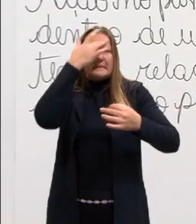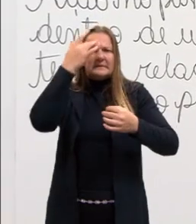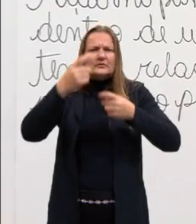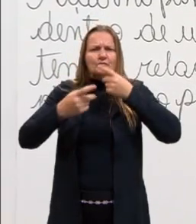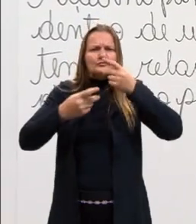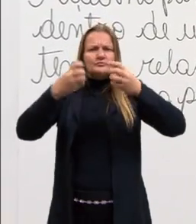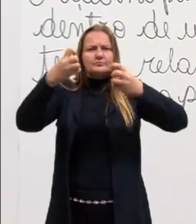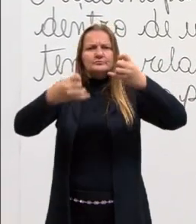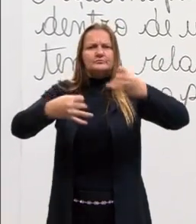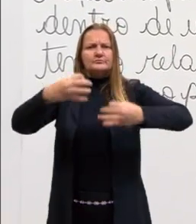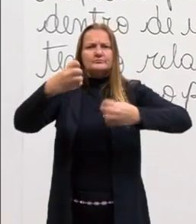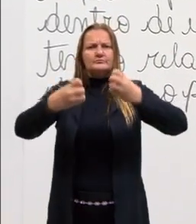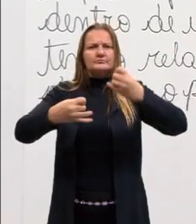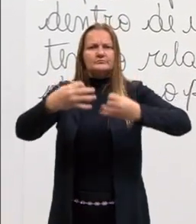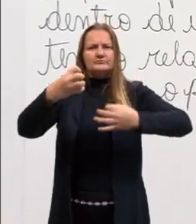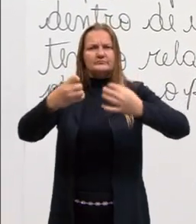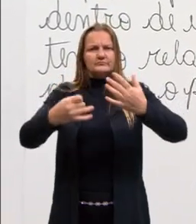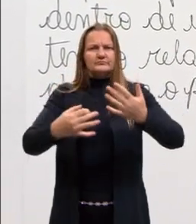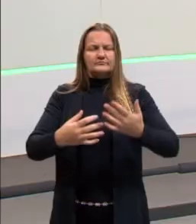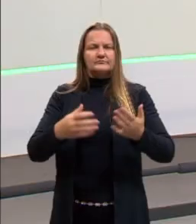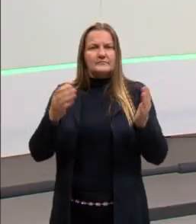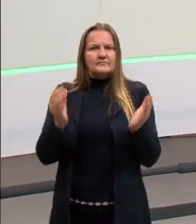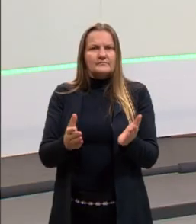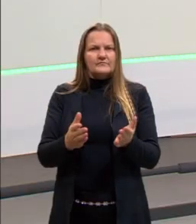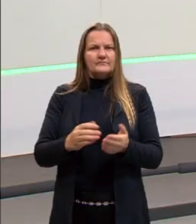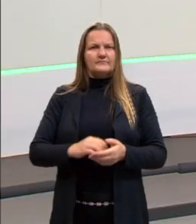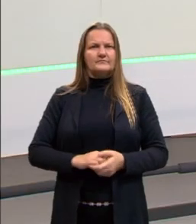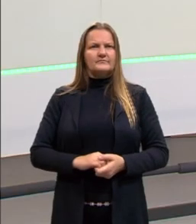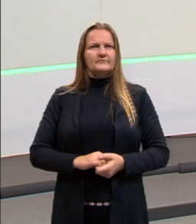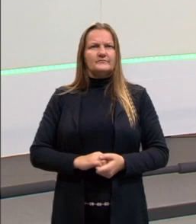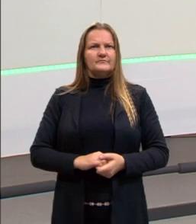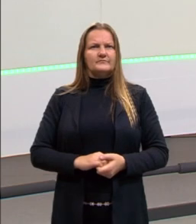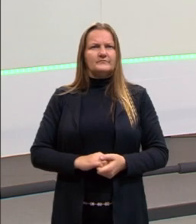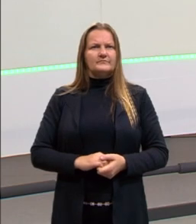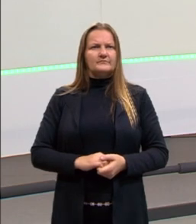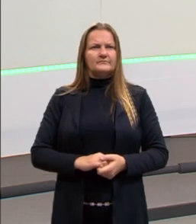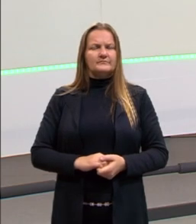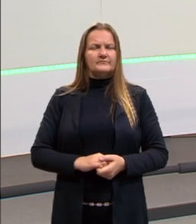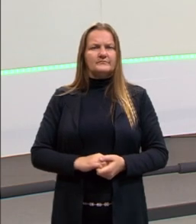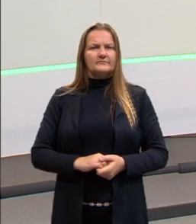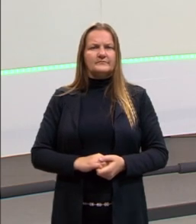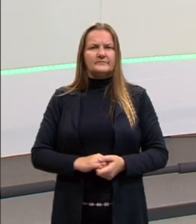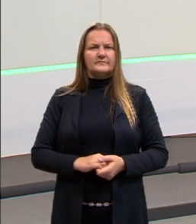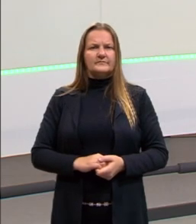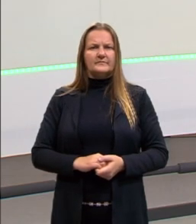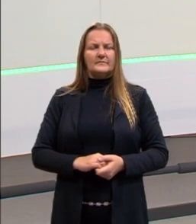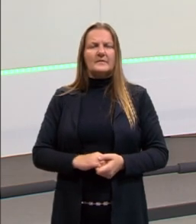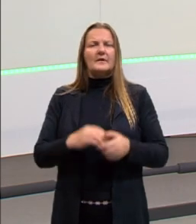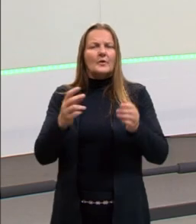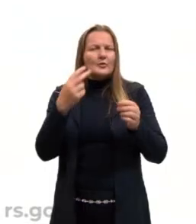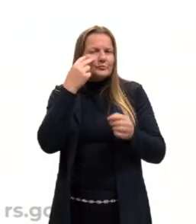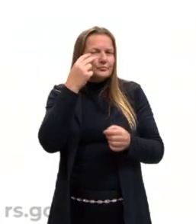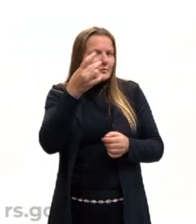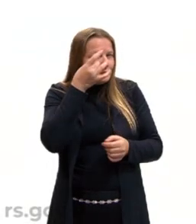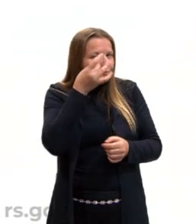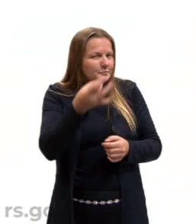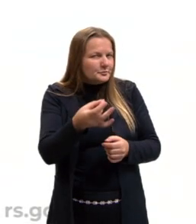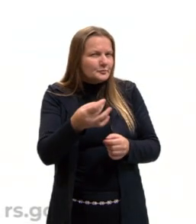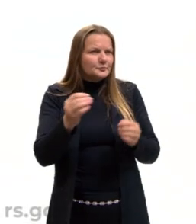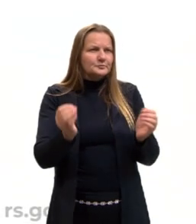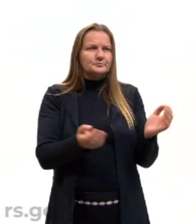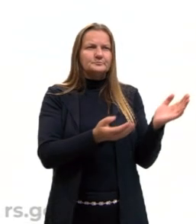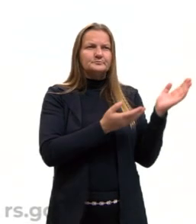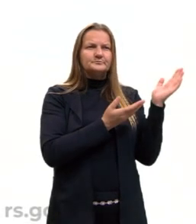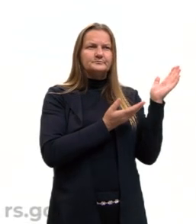planta está abalando falando tá agora eu gostaria que vocês prestasse um pouquinho de atenção